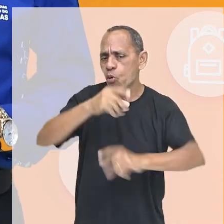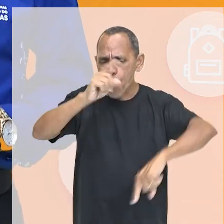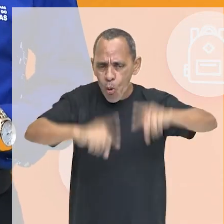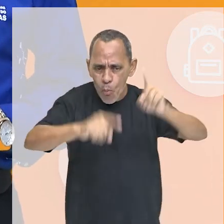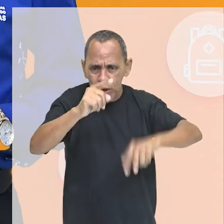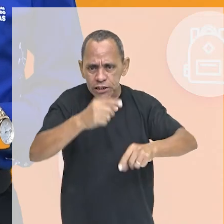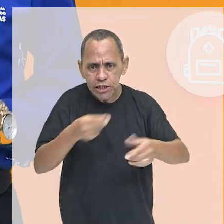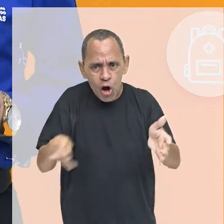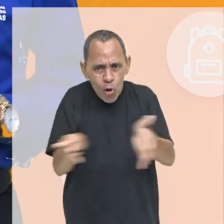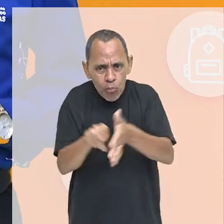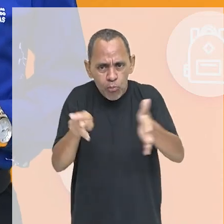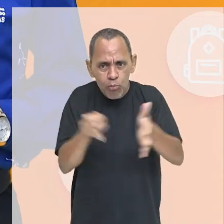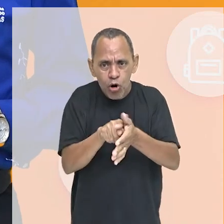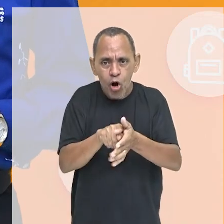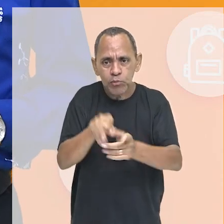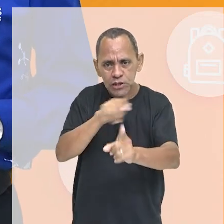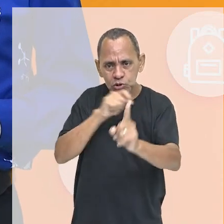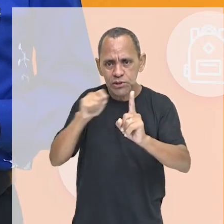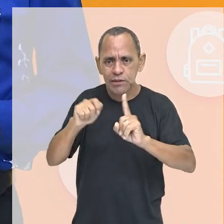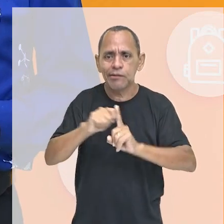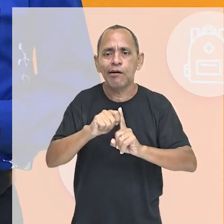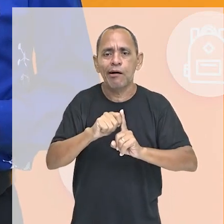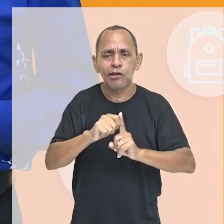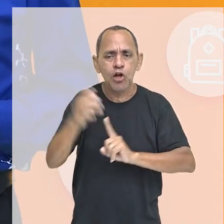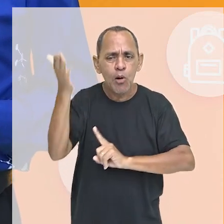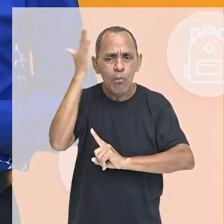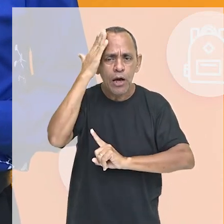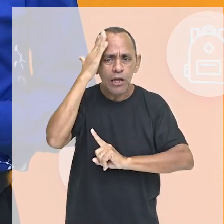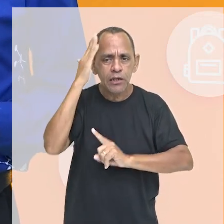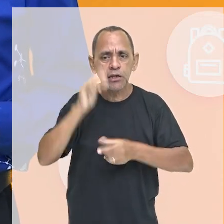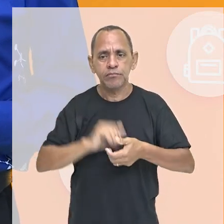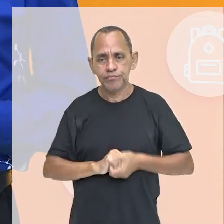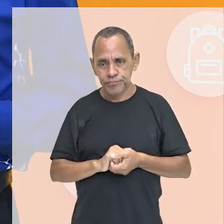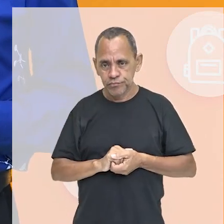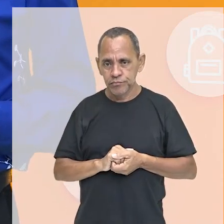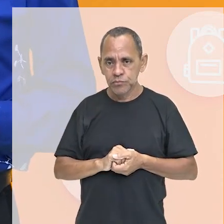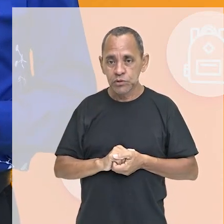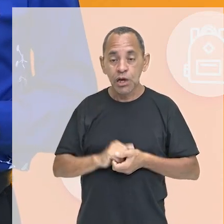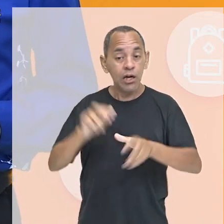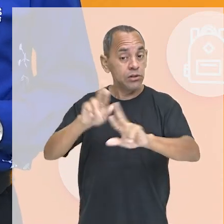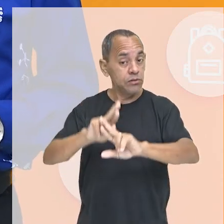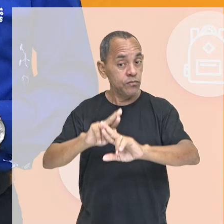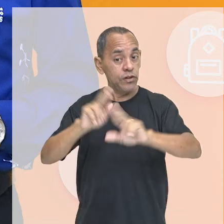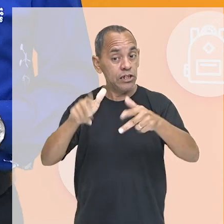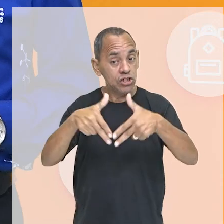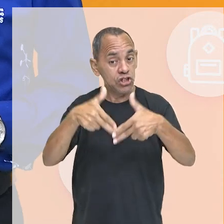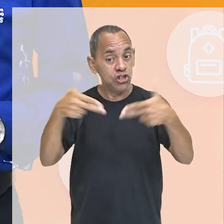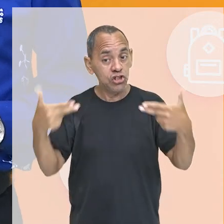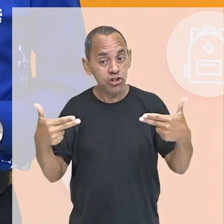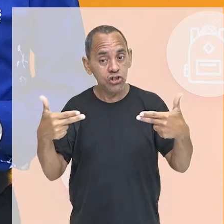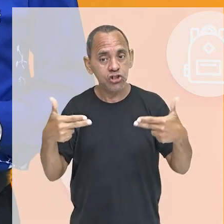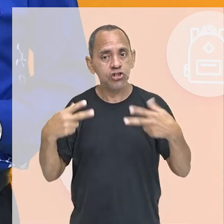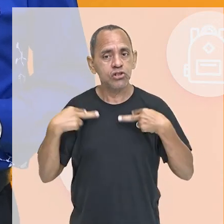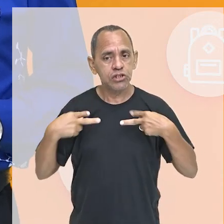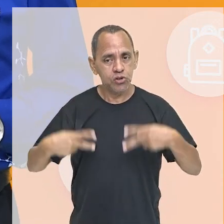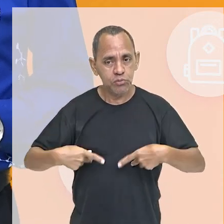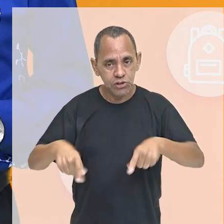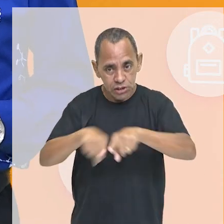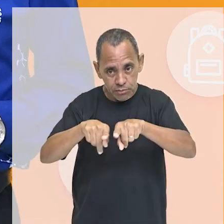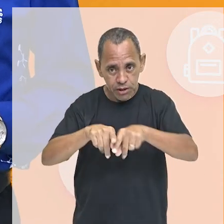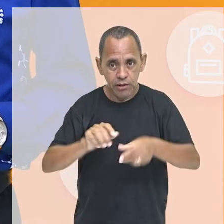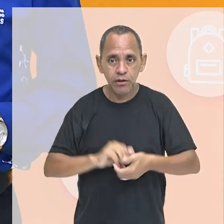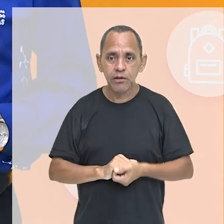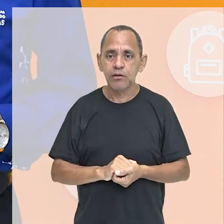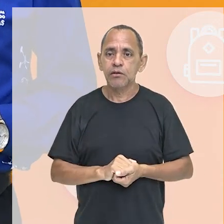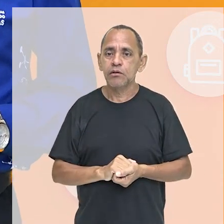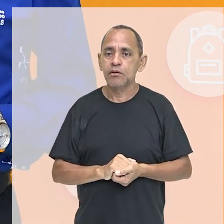da sociologia para compreender as diferenças étnicas dos seres humanos e